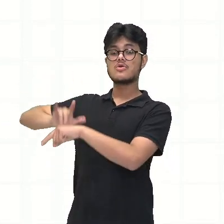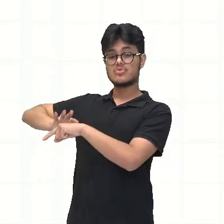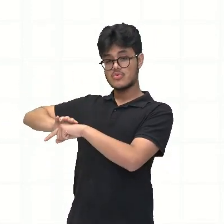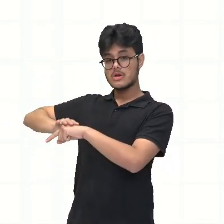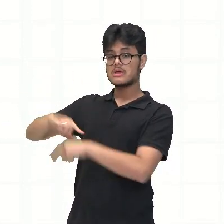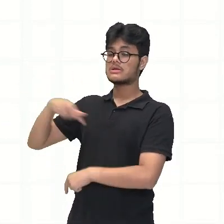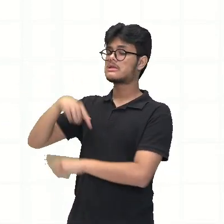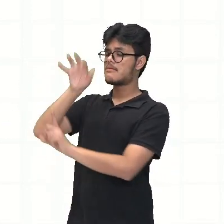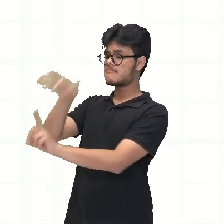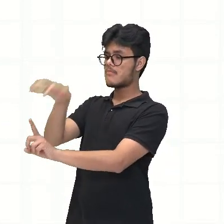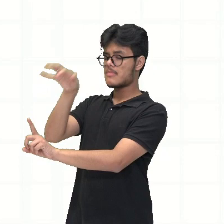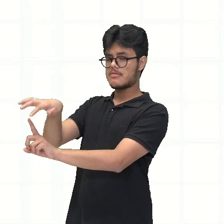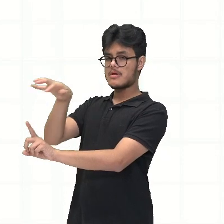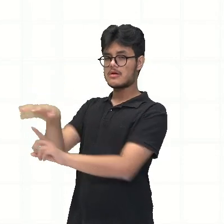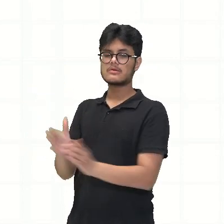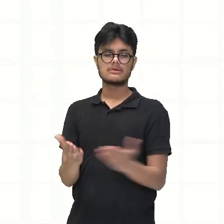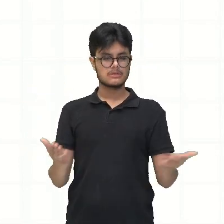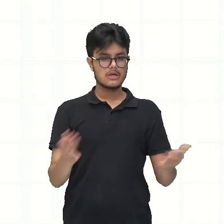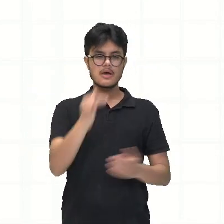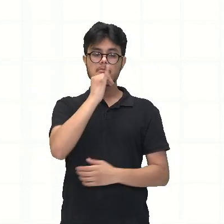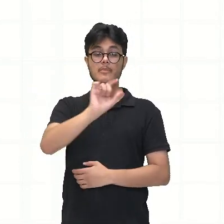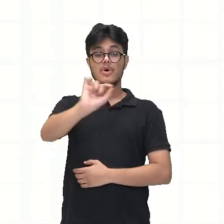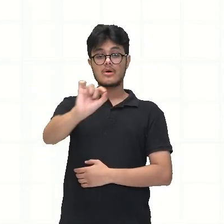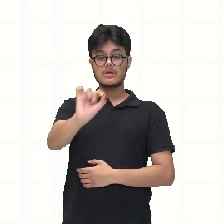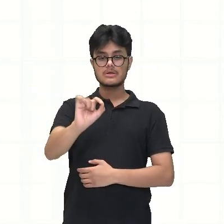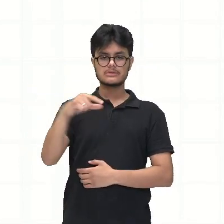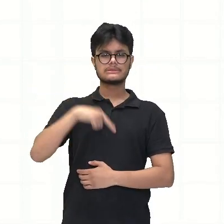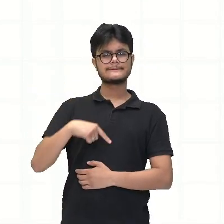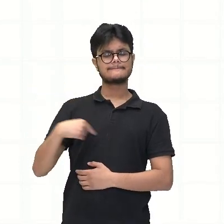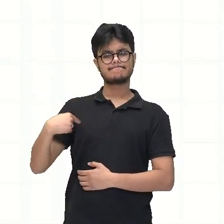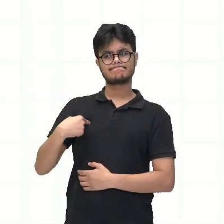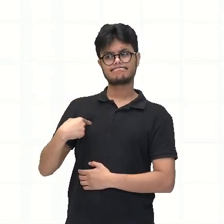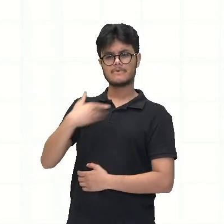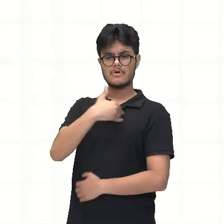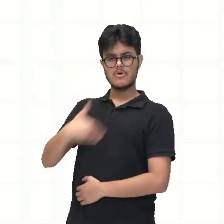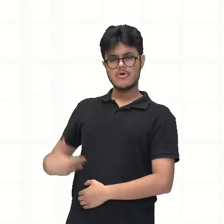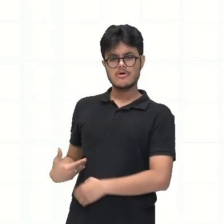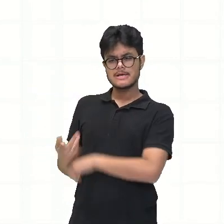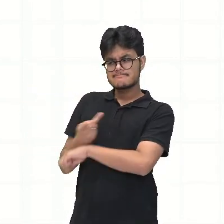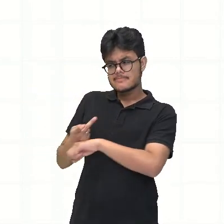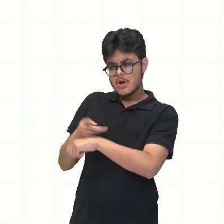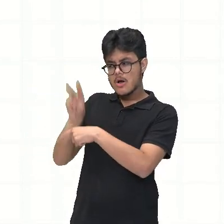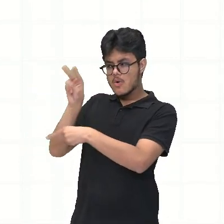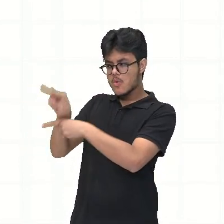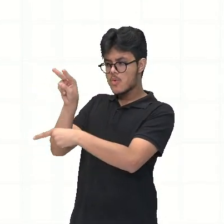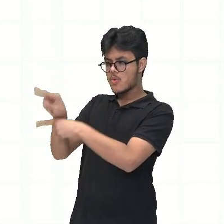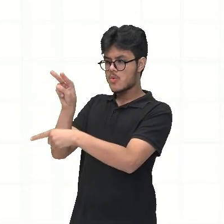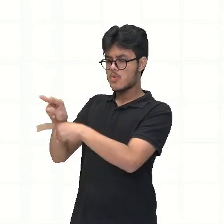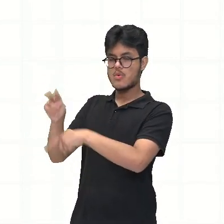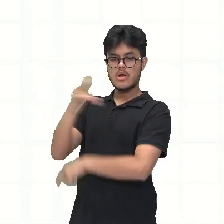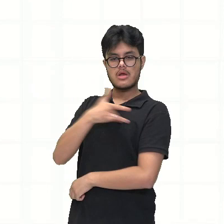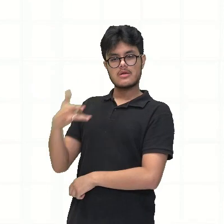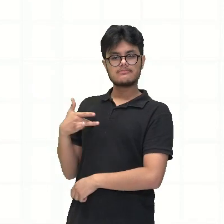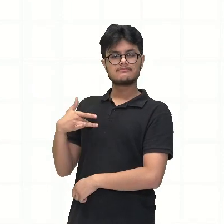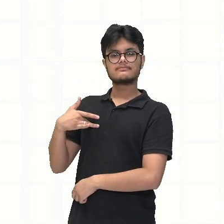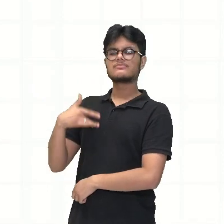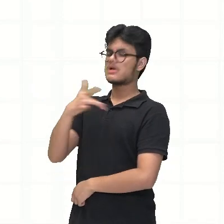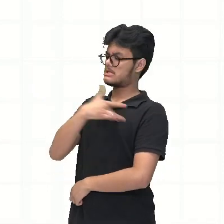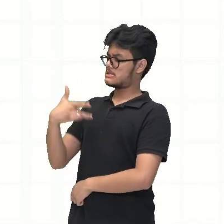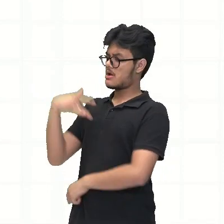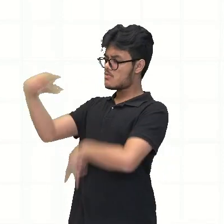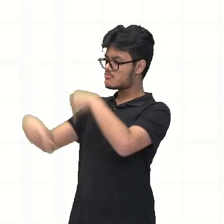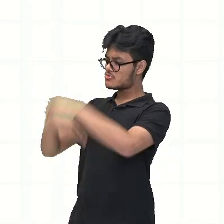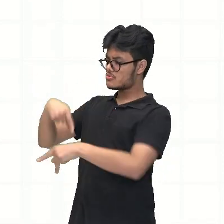o aflinja, ou seja, vai procurar tratar a doença daquela pessoa. Essa é a função da